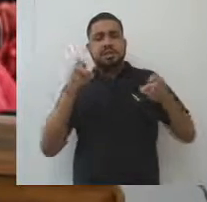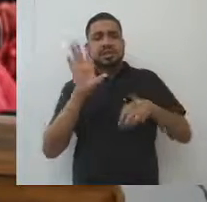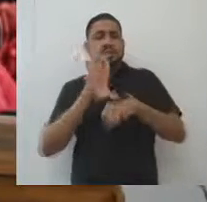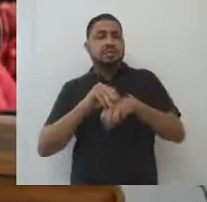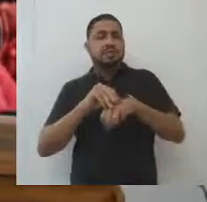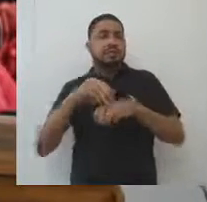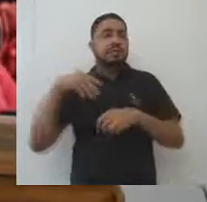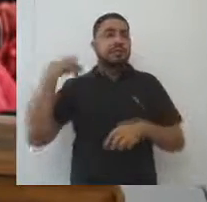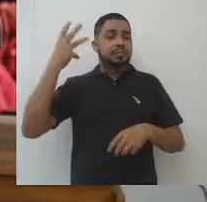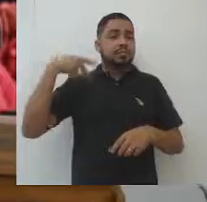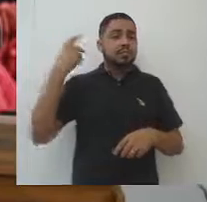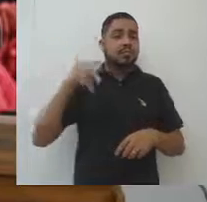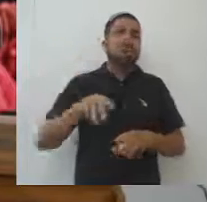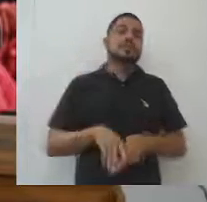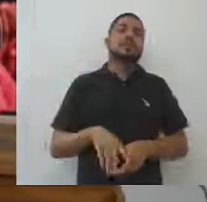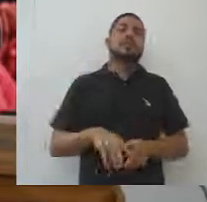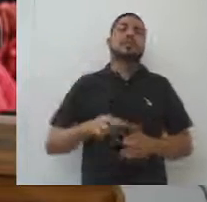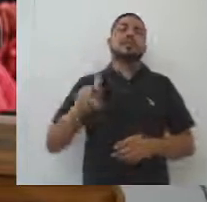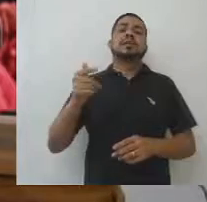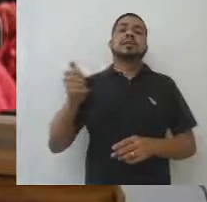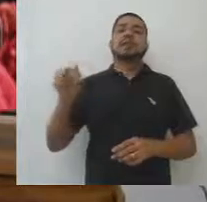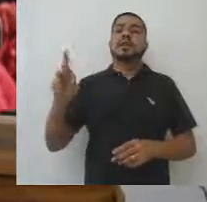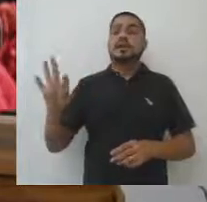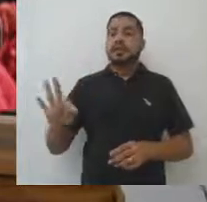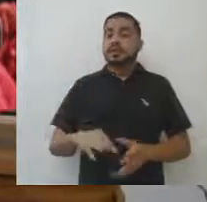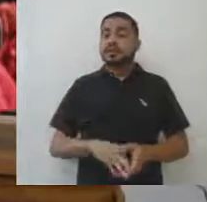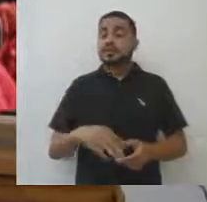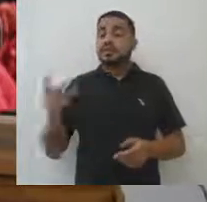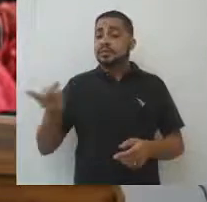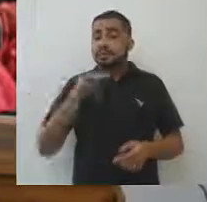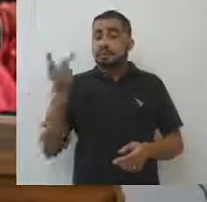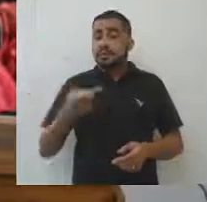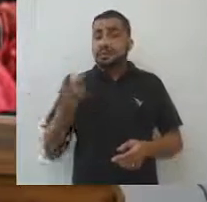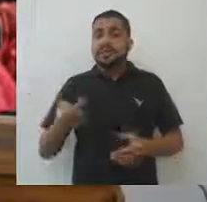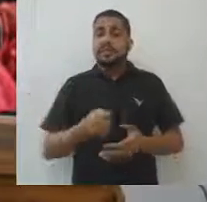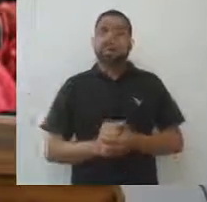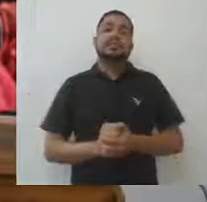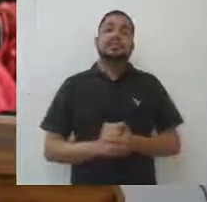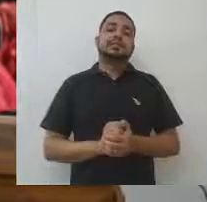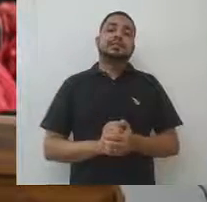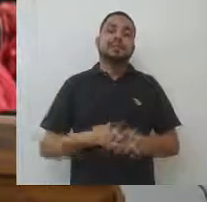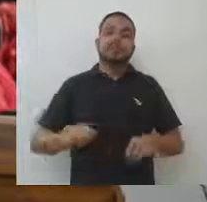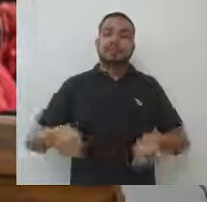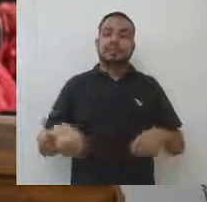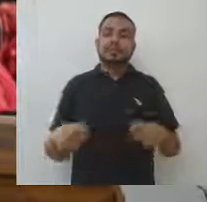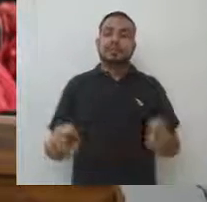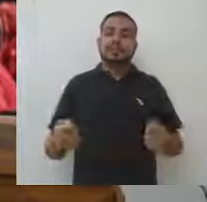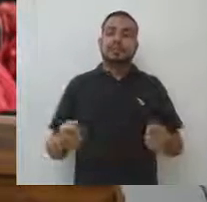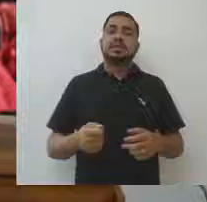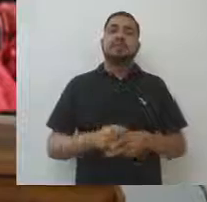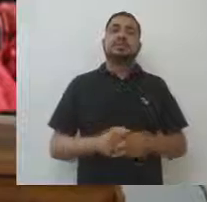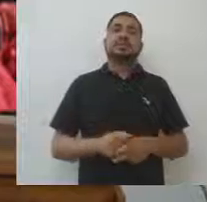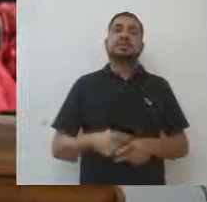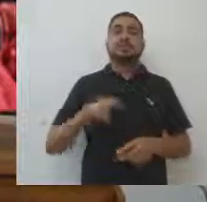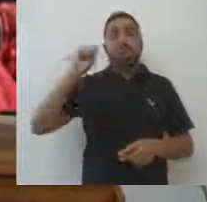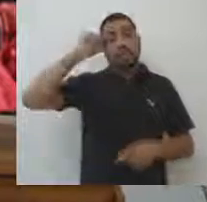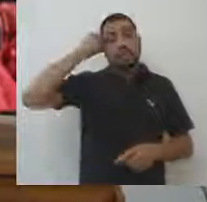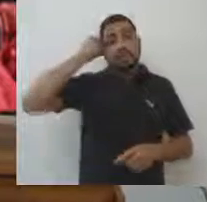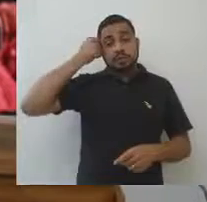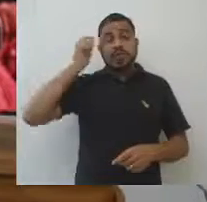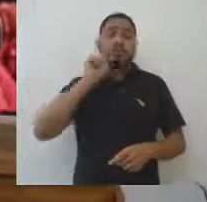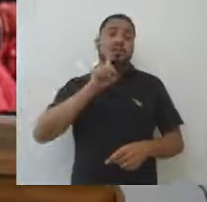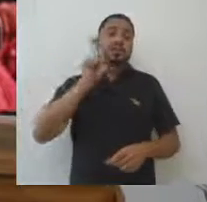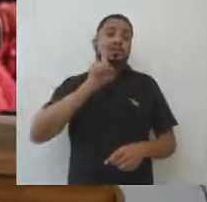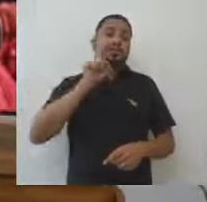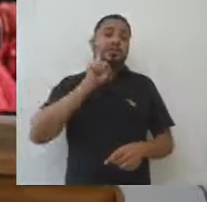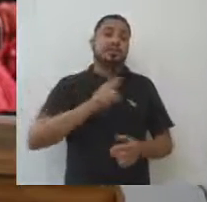do musical Hair, então, que fala justamente da questão da resistência dos negros nos Estados